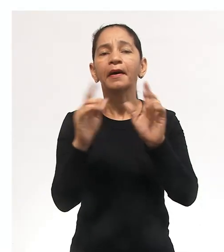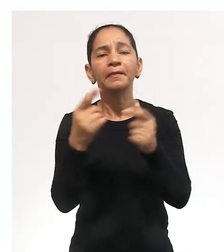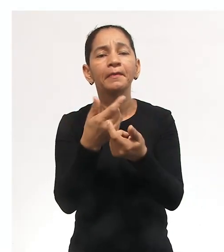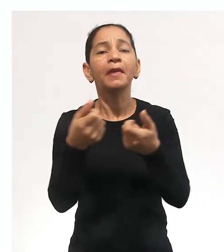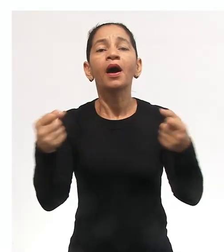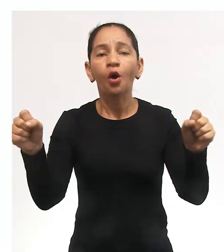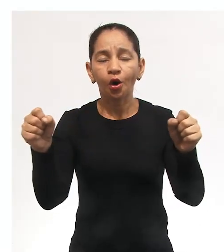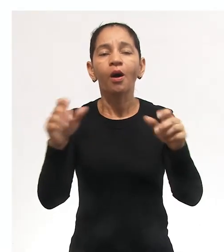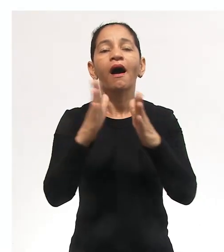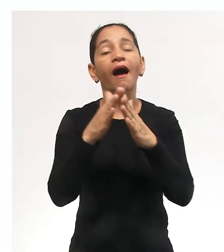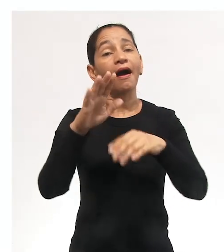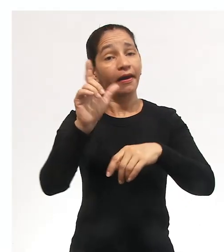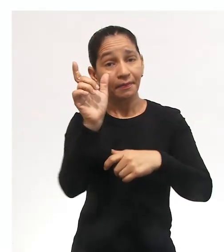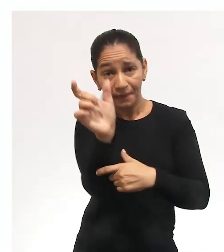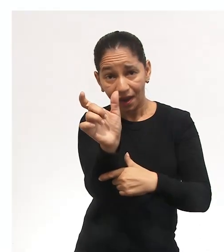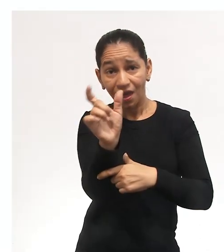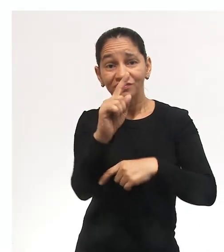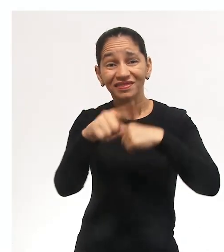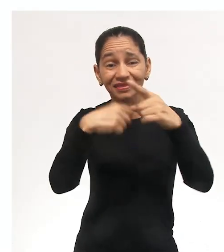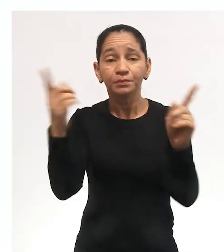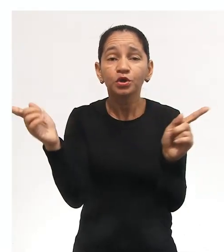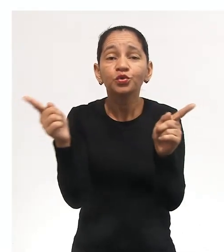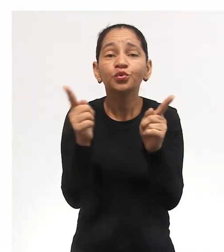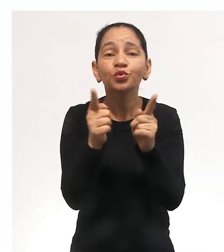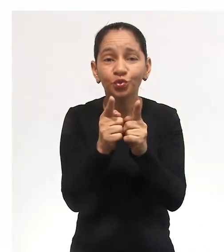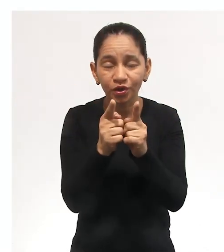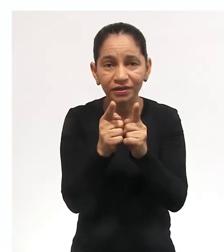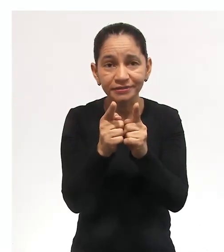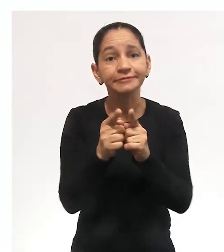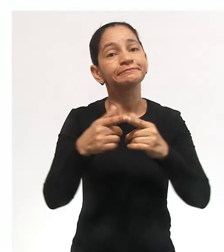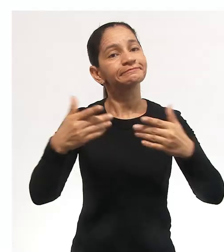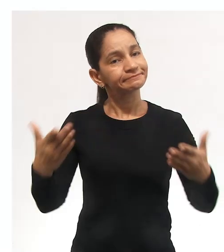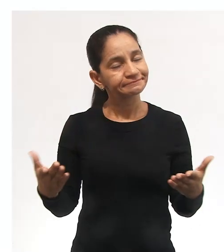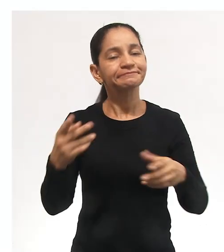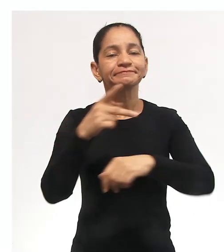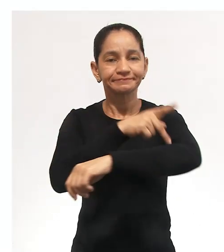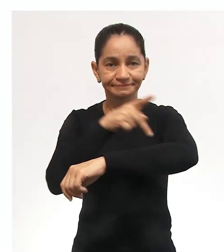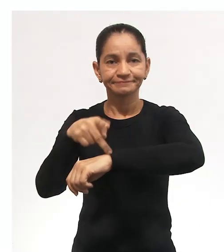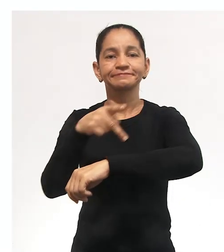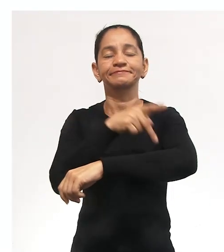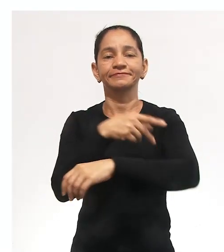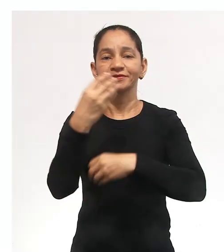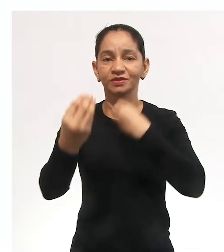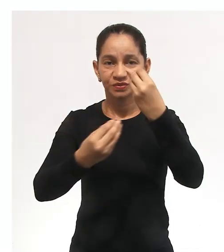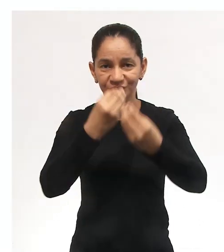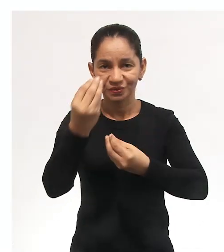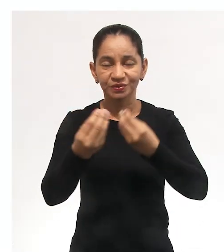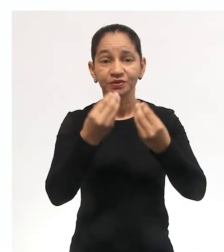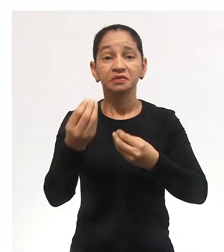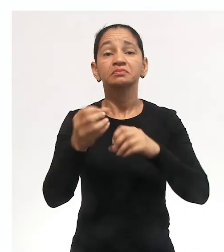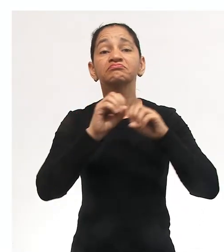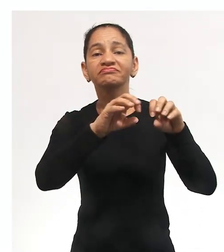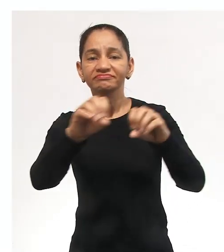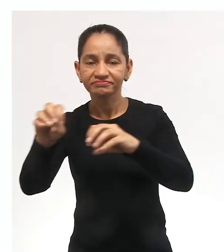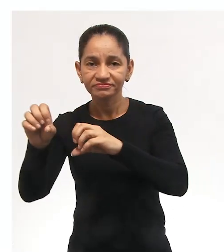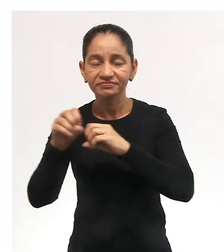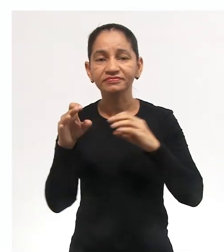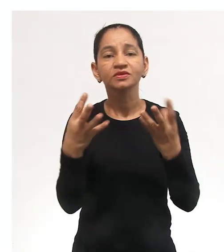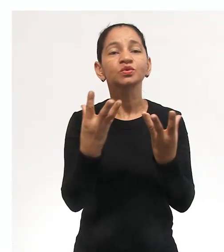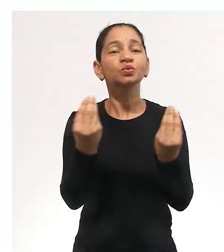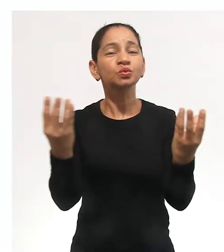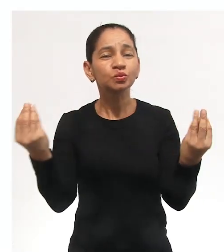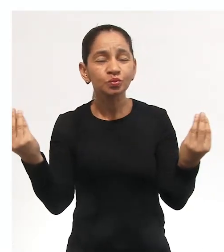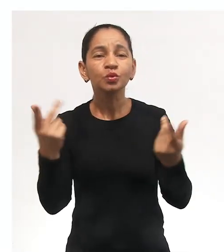palavras em fonemas e sílabas. Os avanços na pedagogia, influência de educadores como